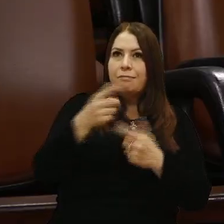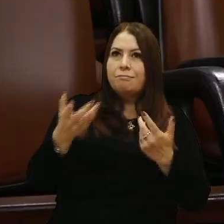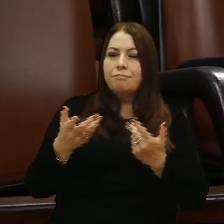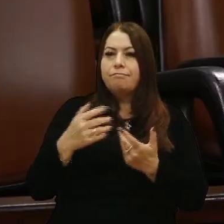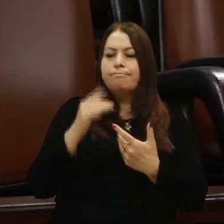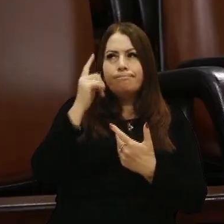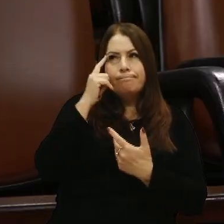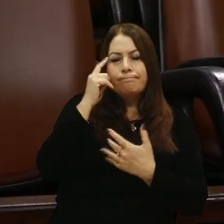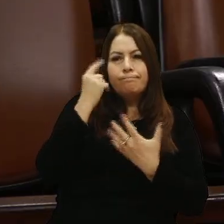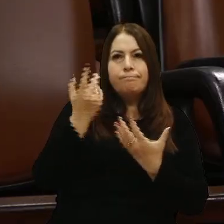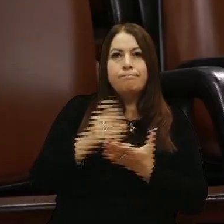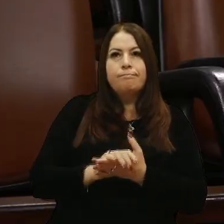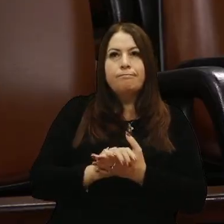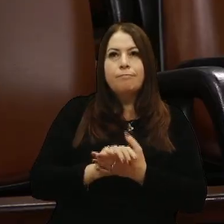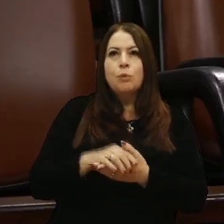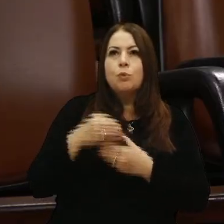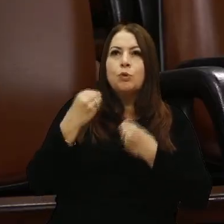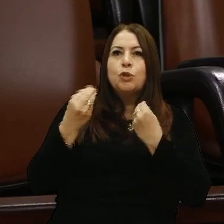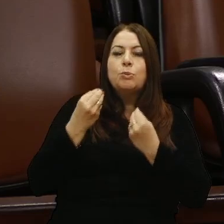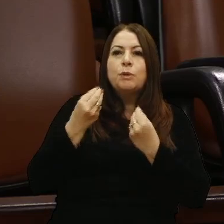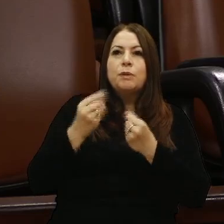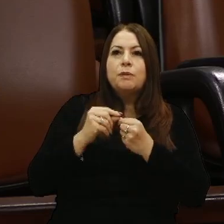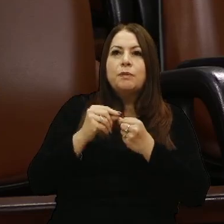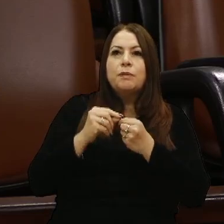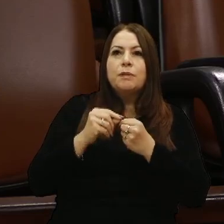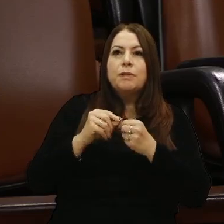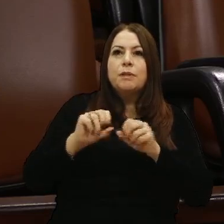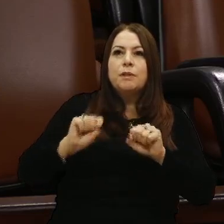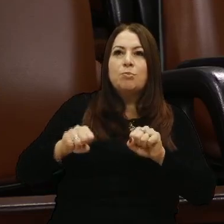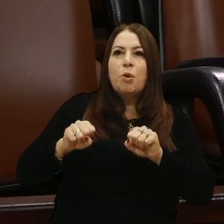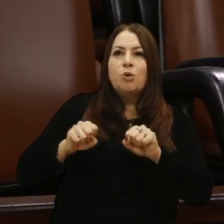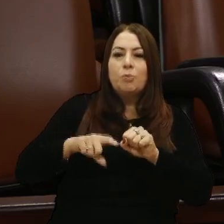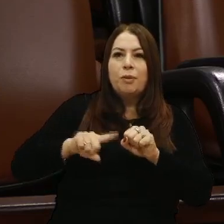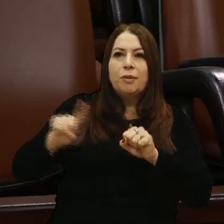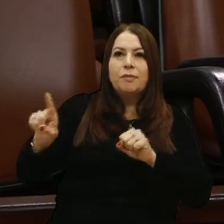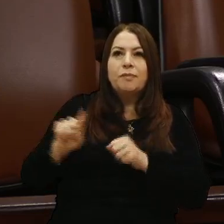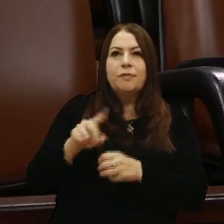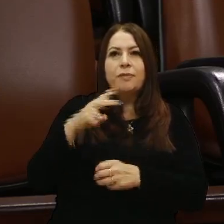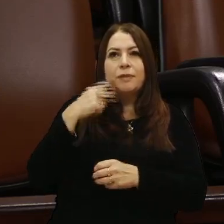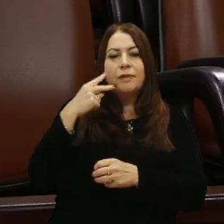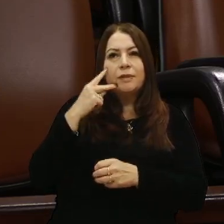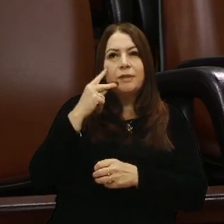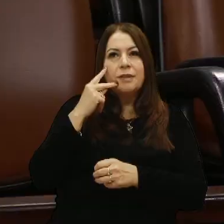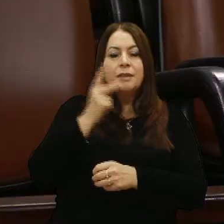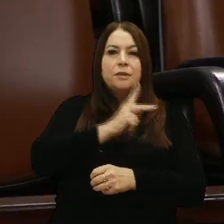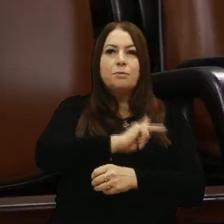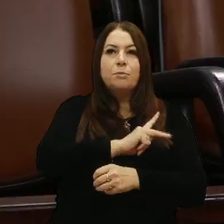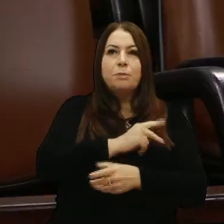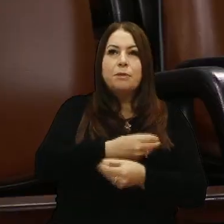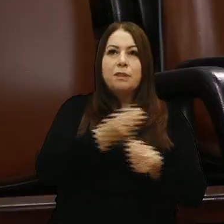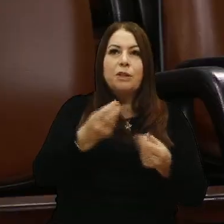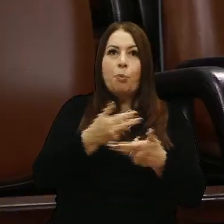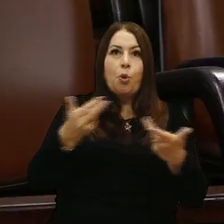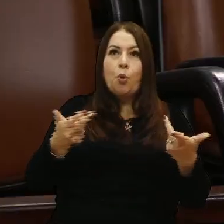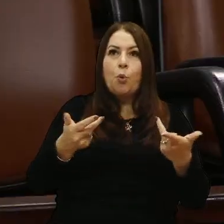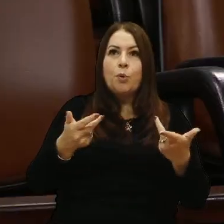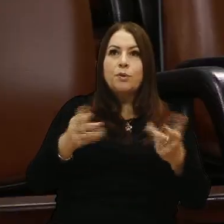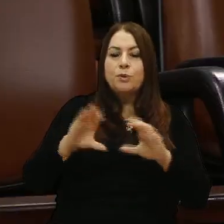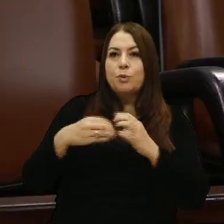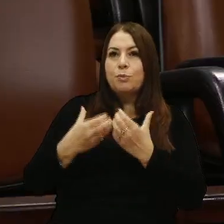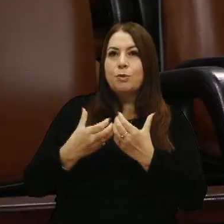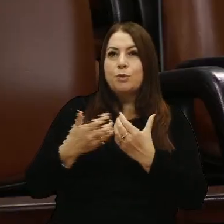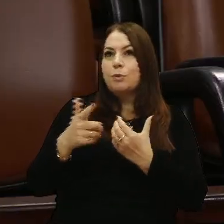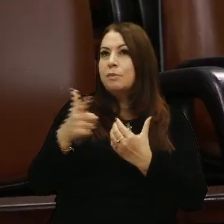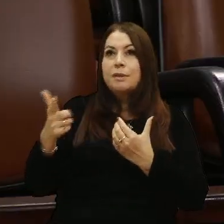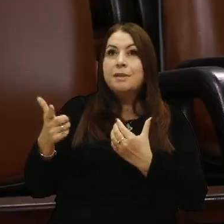Eu pensei, como vai ser para um motoboy, né, vereador Pedro, entregar alguma coisa nessa comunidade